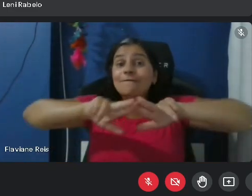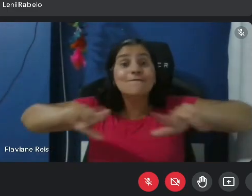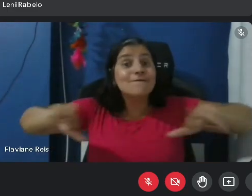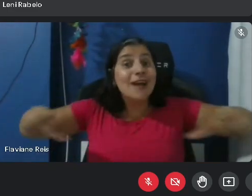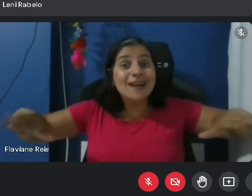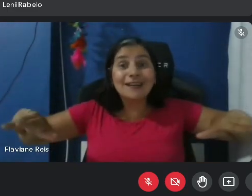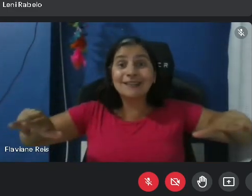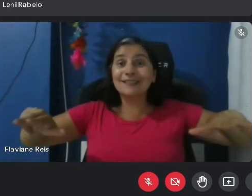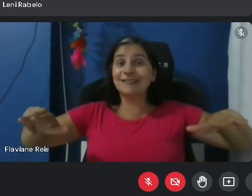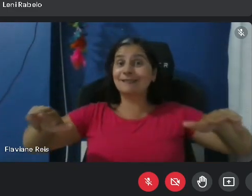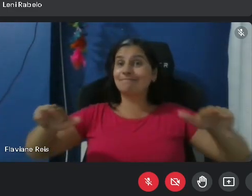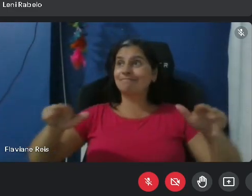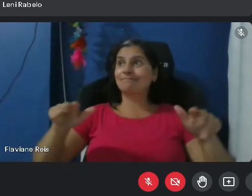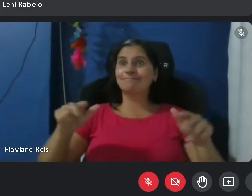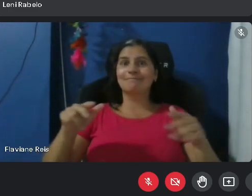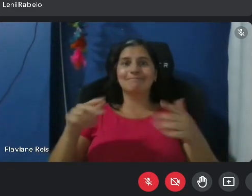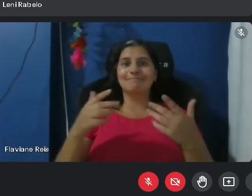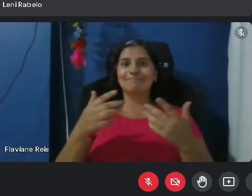Por isso,